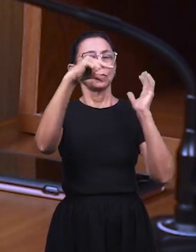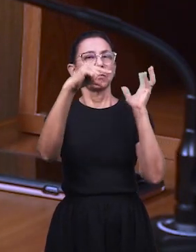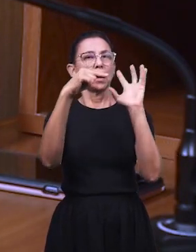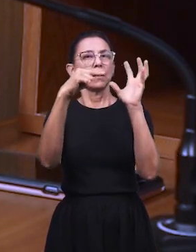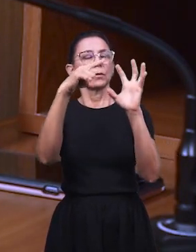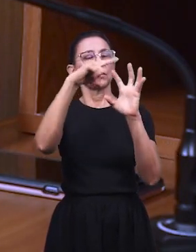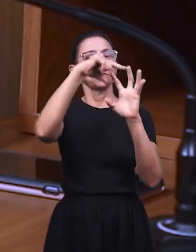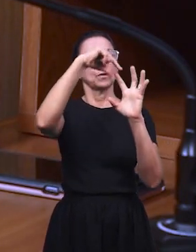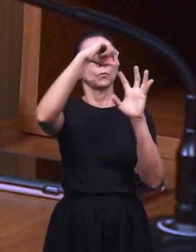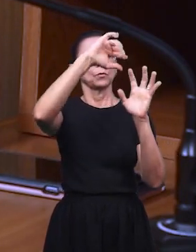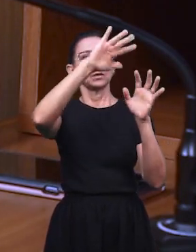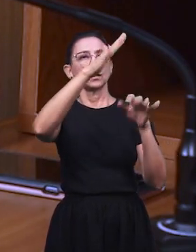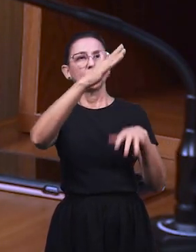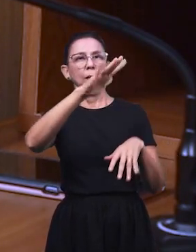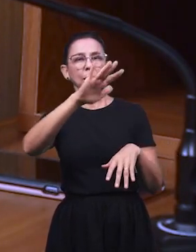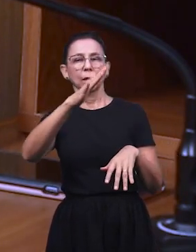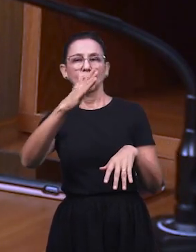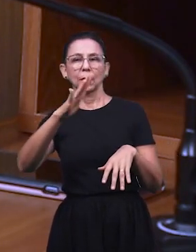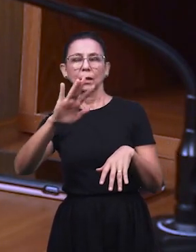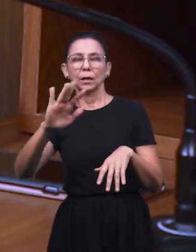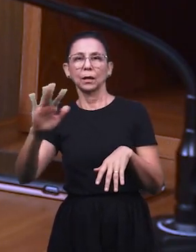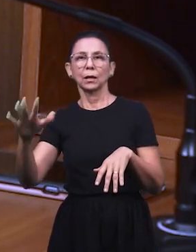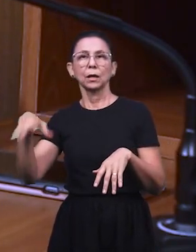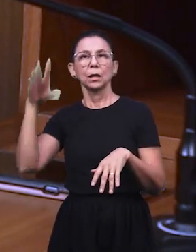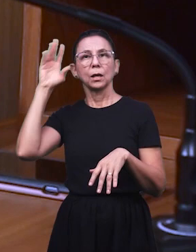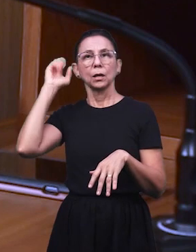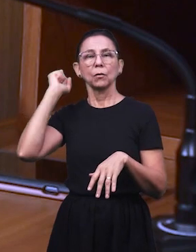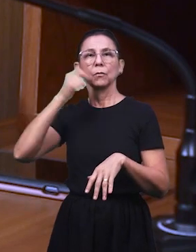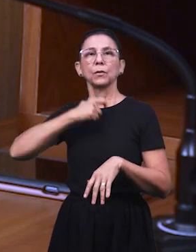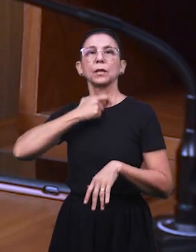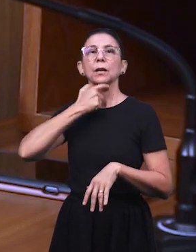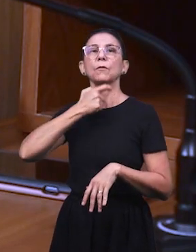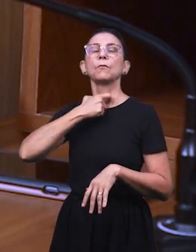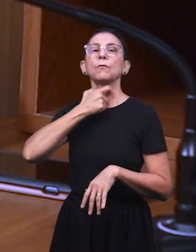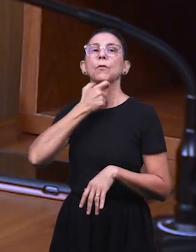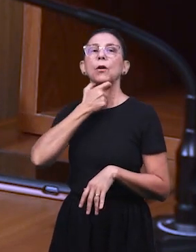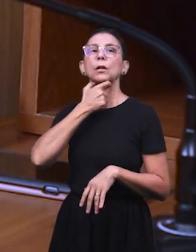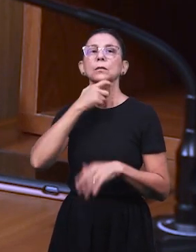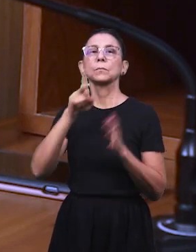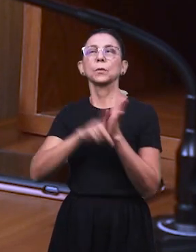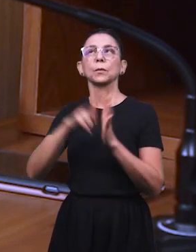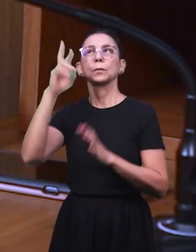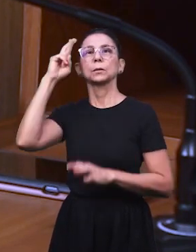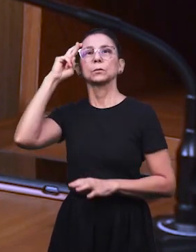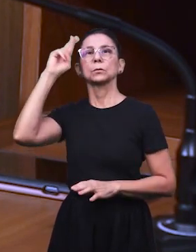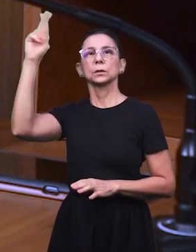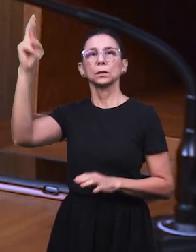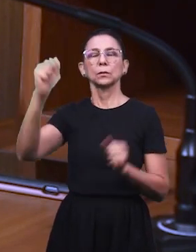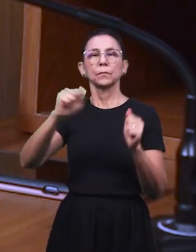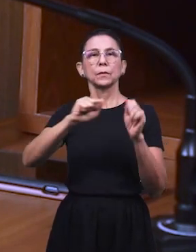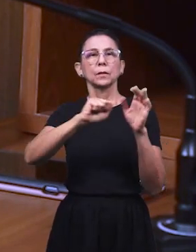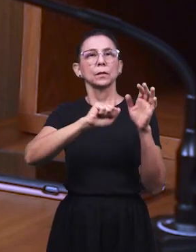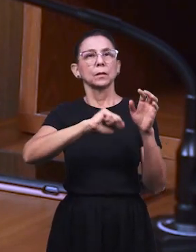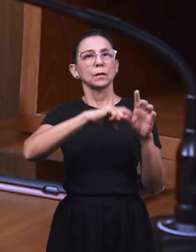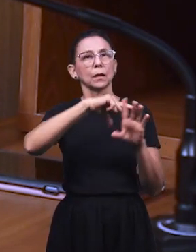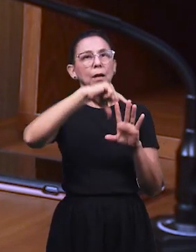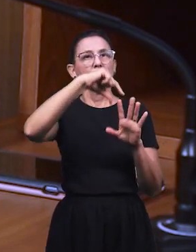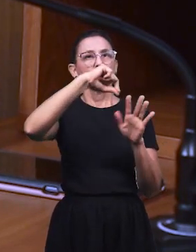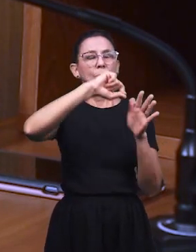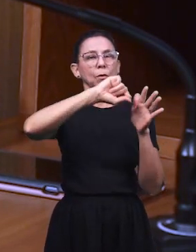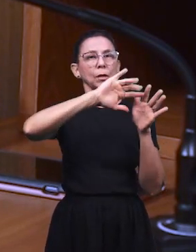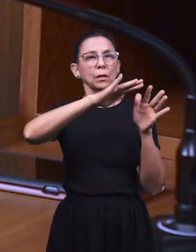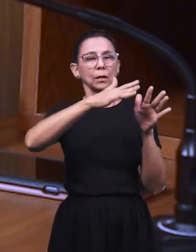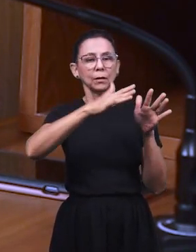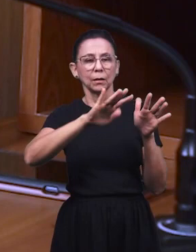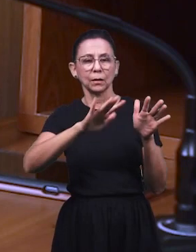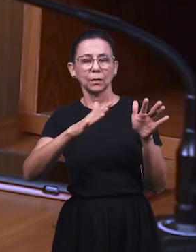me mostrava uma folha voando. E quando essa folha ela voava, eu ouvia a voz do Senhor. É a